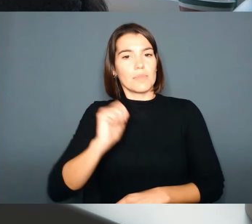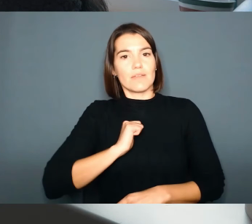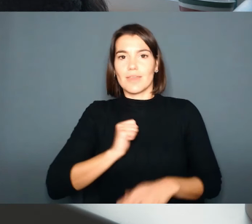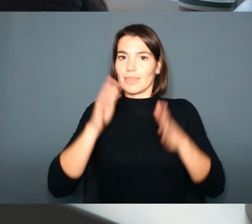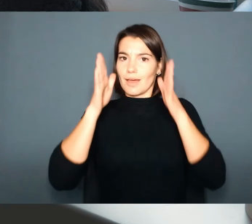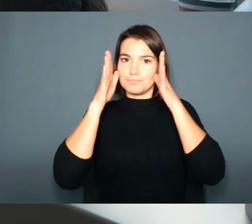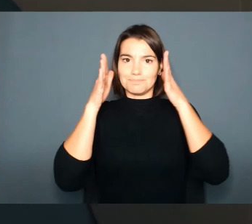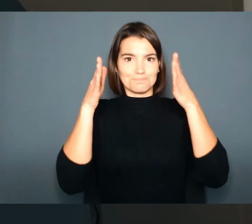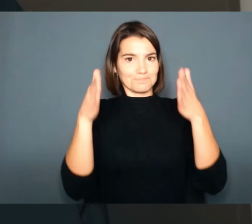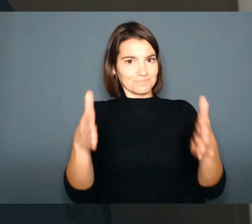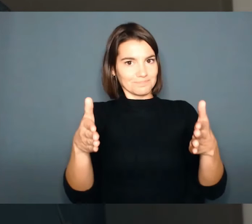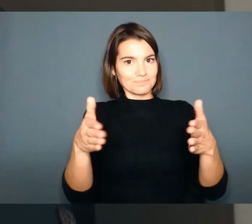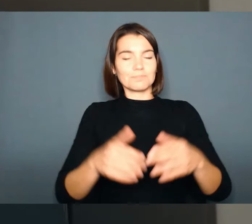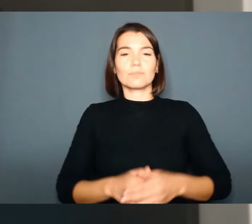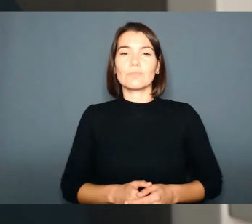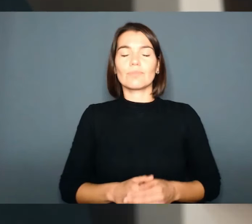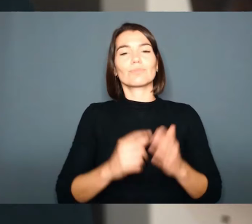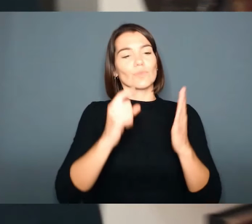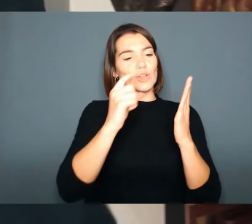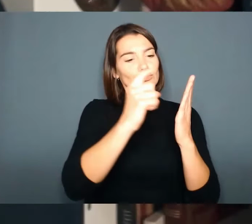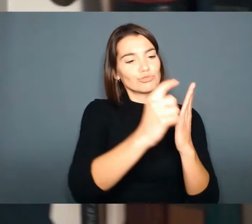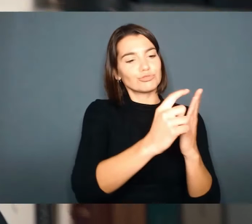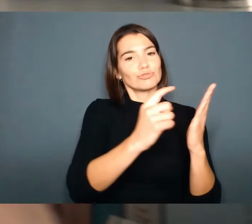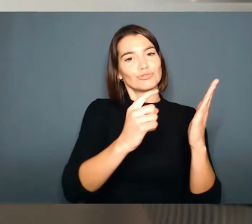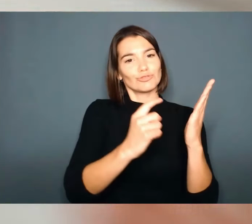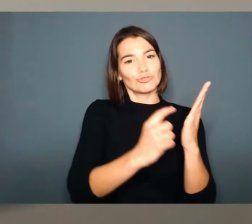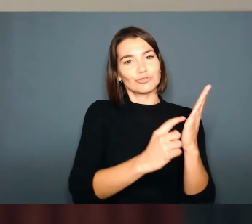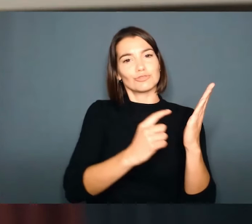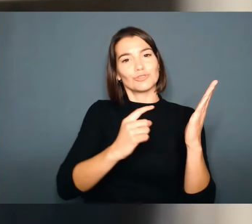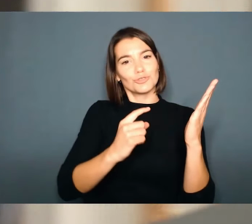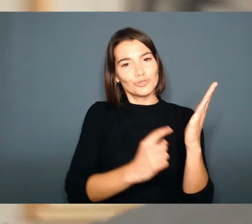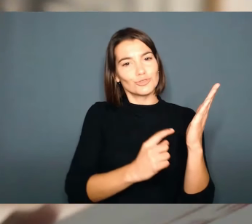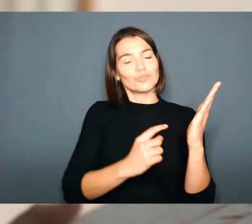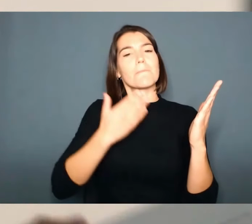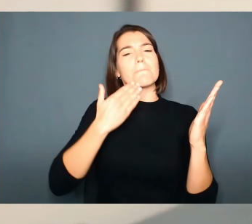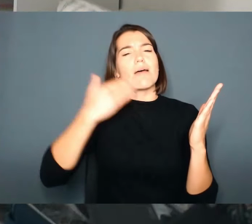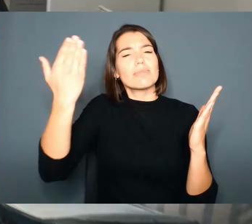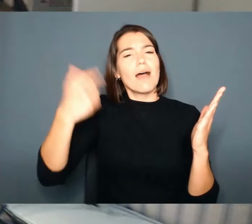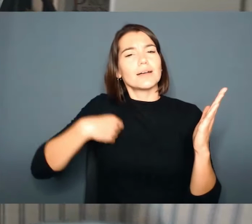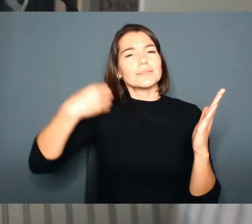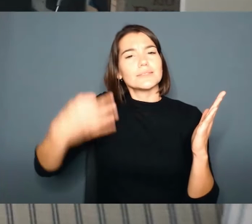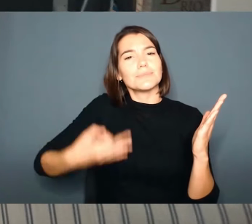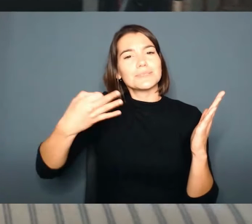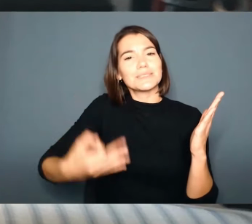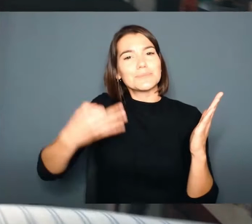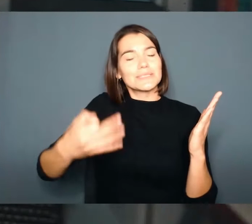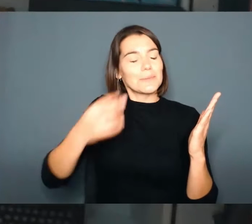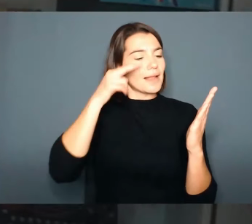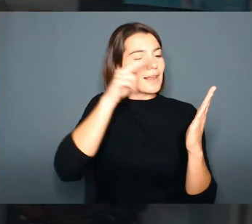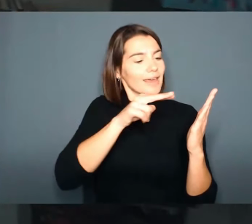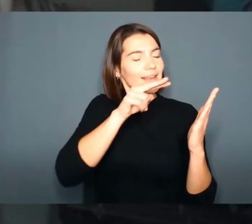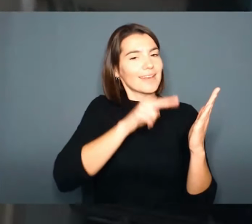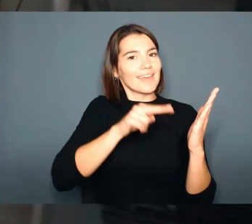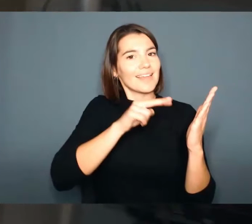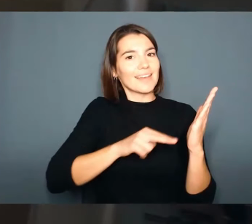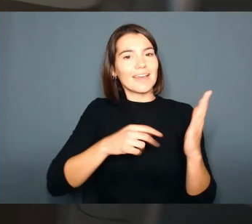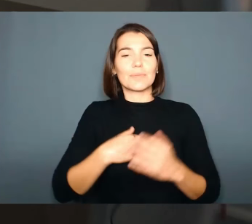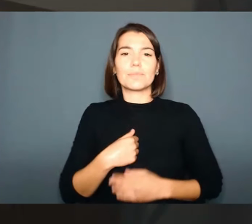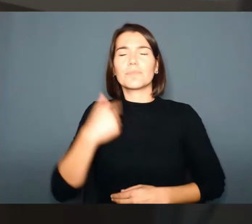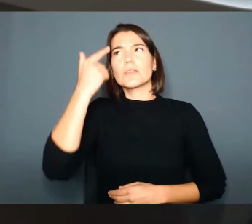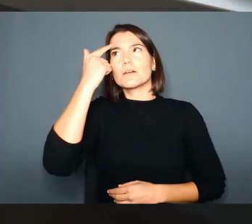minha vida. Eu li um canto da comédia todas as manhãs e quis fazer uma